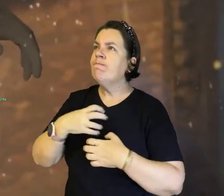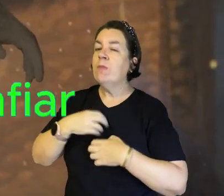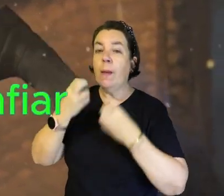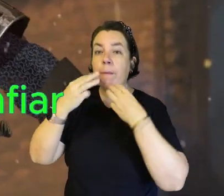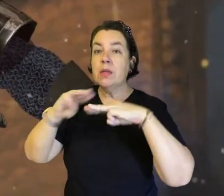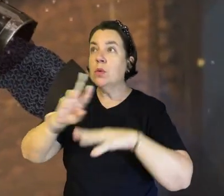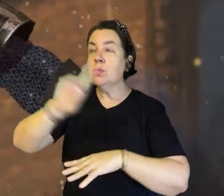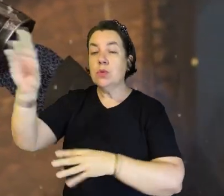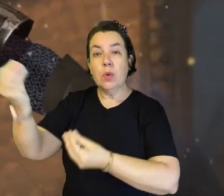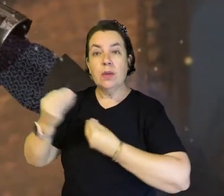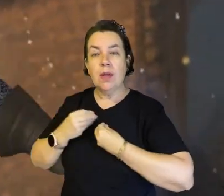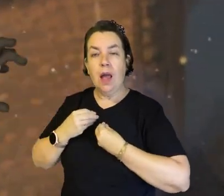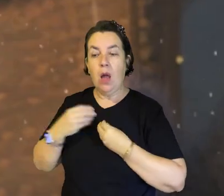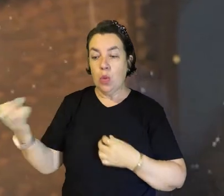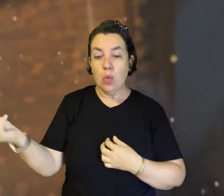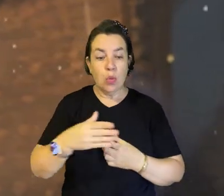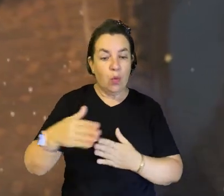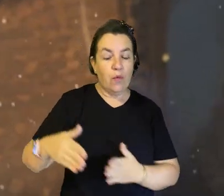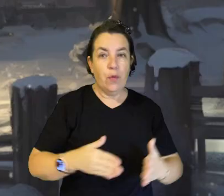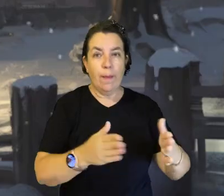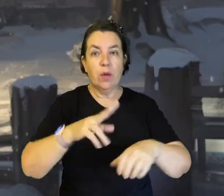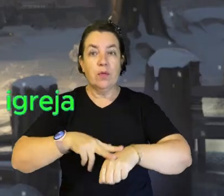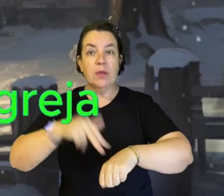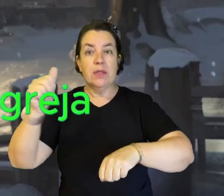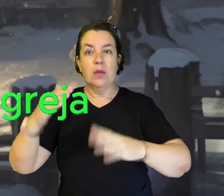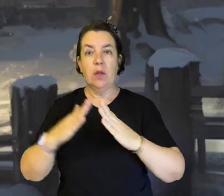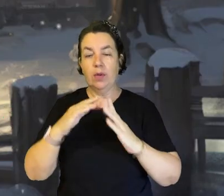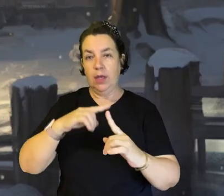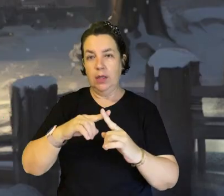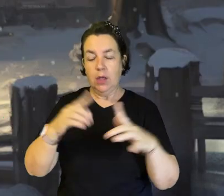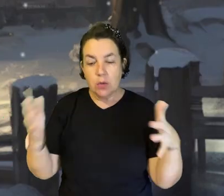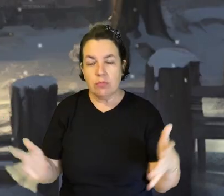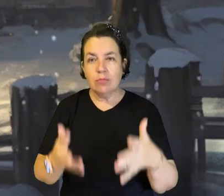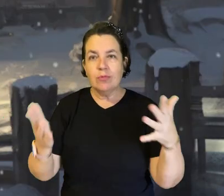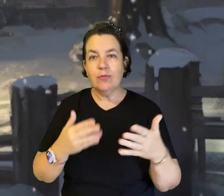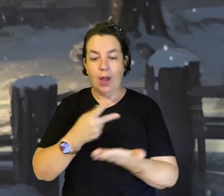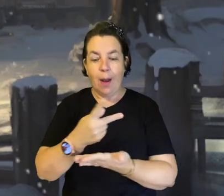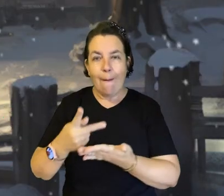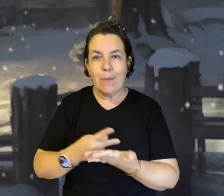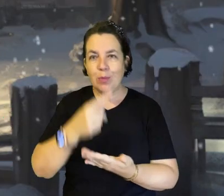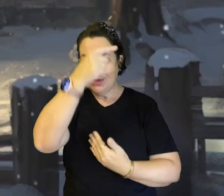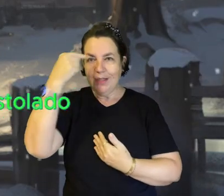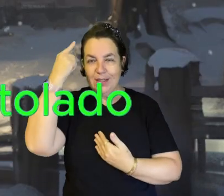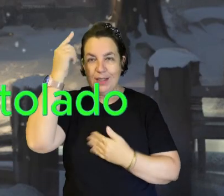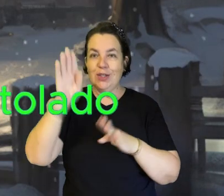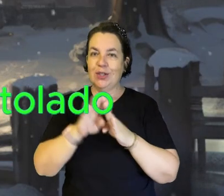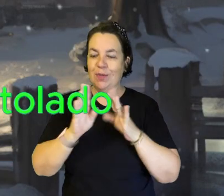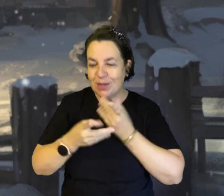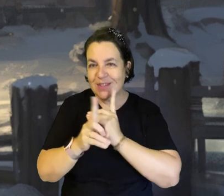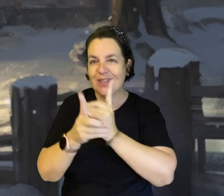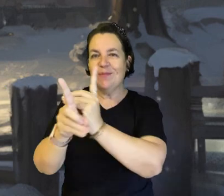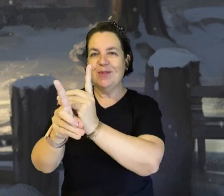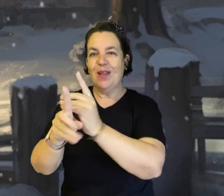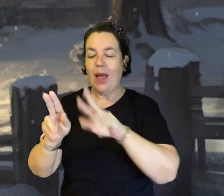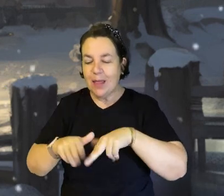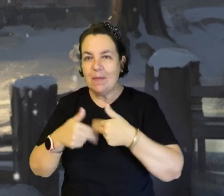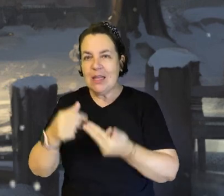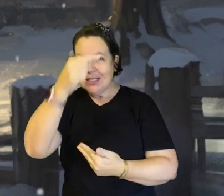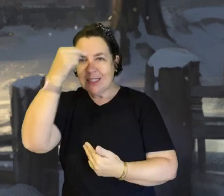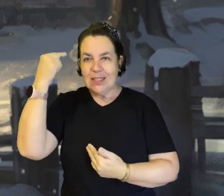quer confiar. Iniciar um novo caminho vocacional na igreja, promover a busca da santidade e o apostolado através